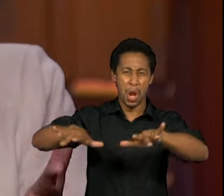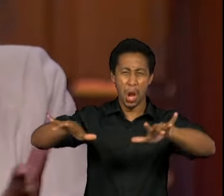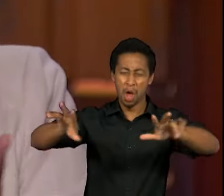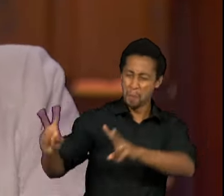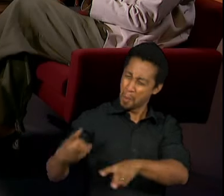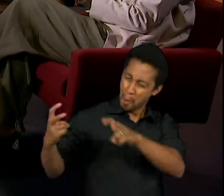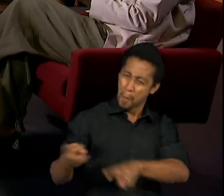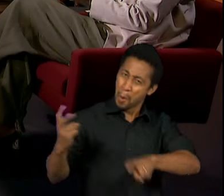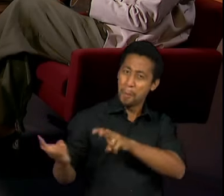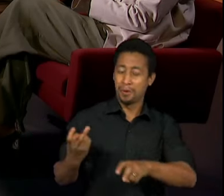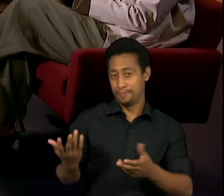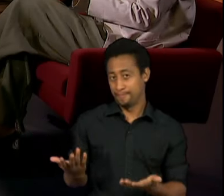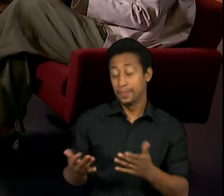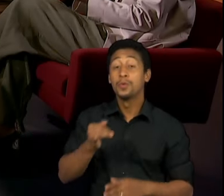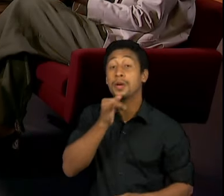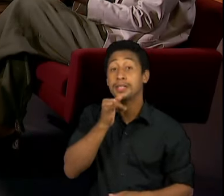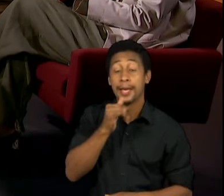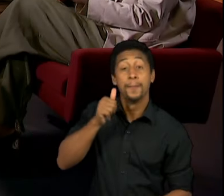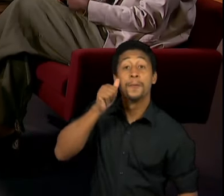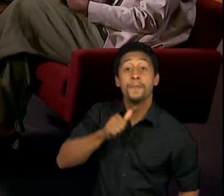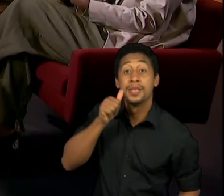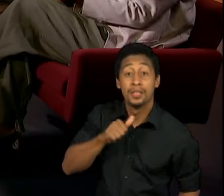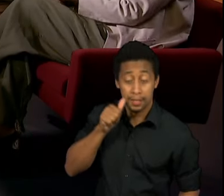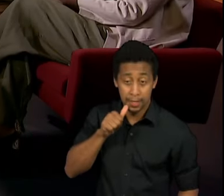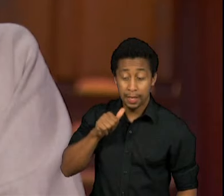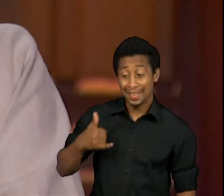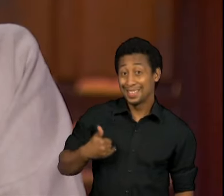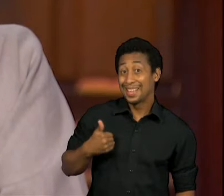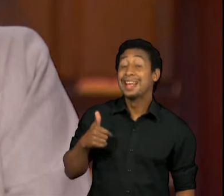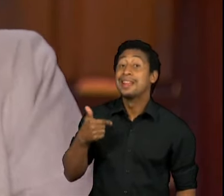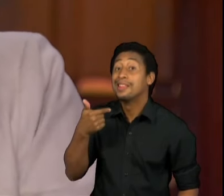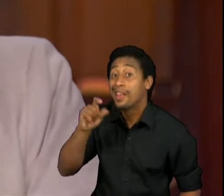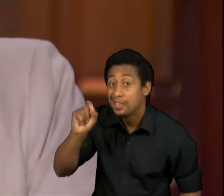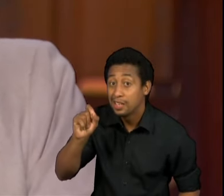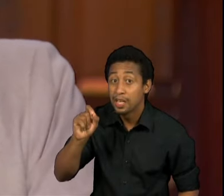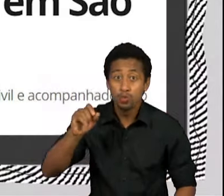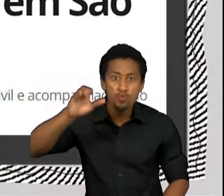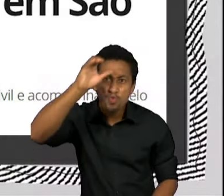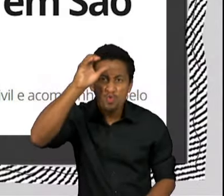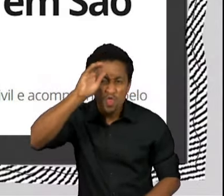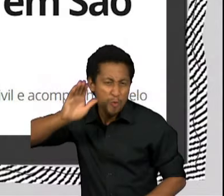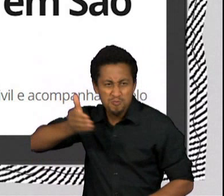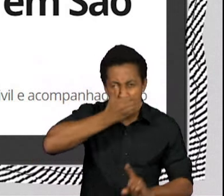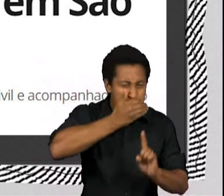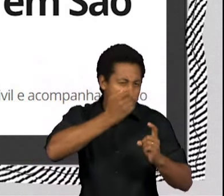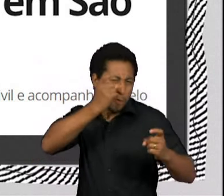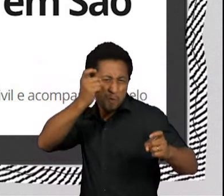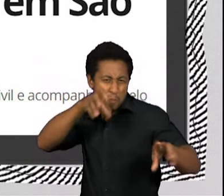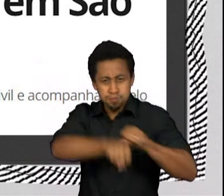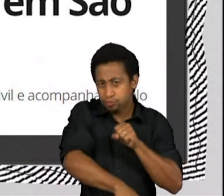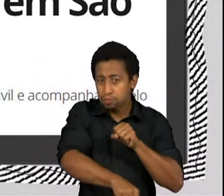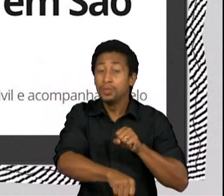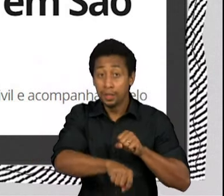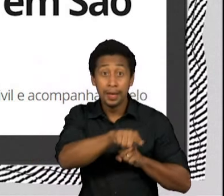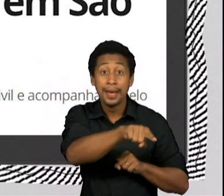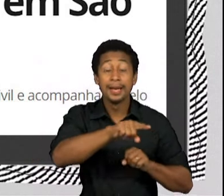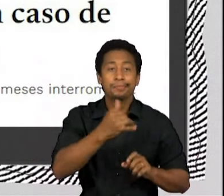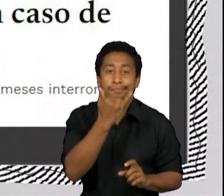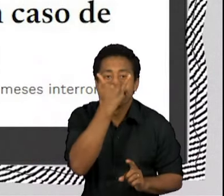eu dou um exemplo aquela garotinha dez anos estuprada pelo time grávida e aí uma militante de extrema-direita